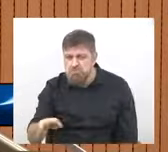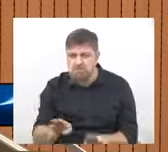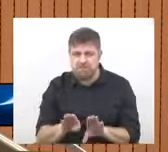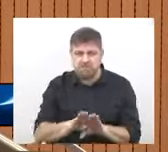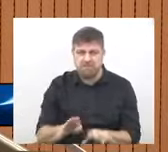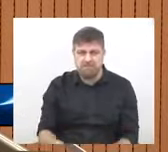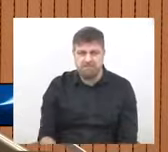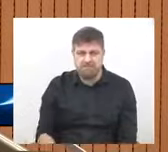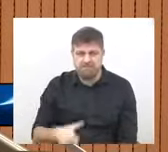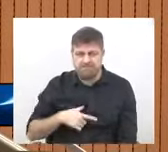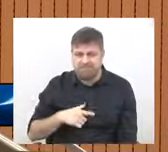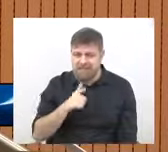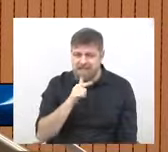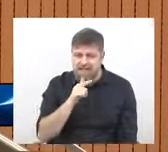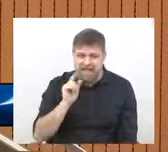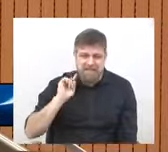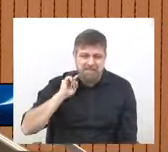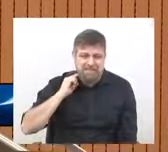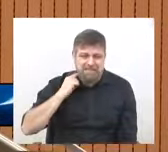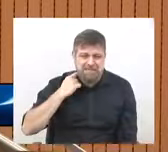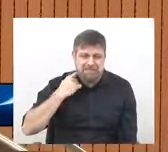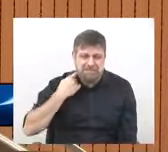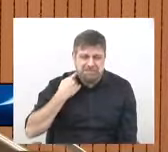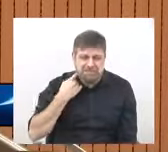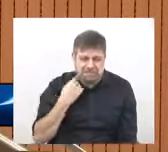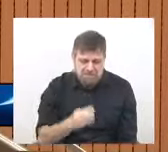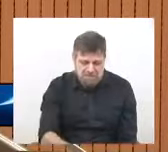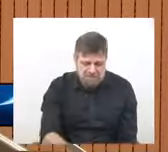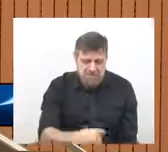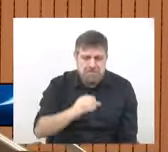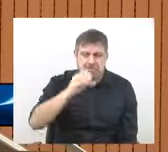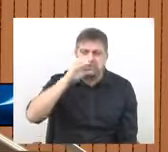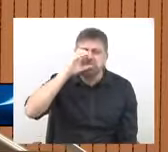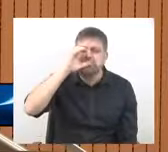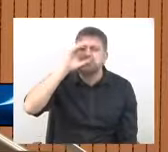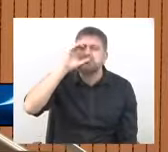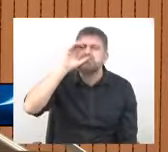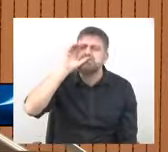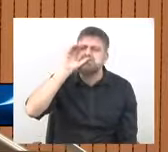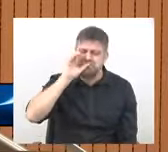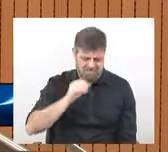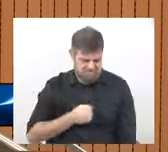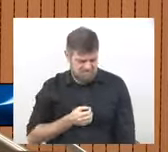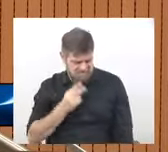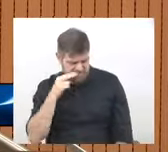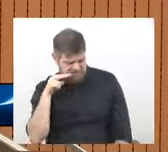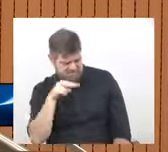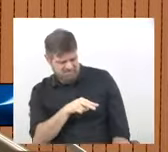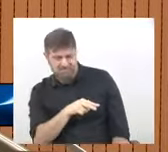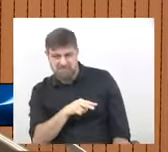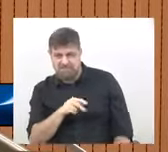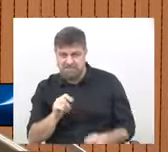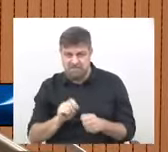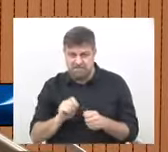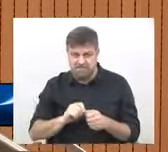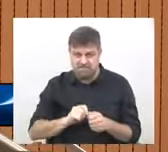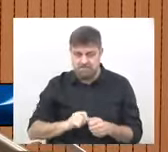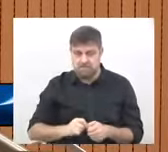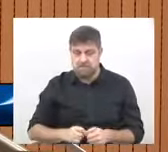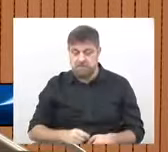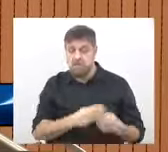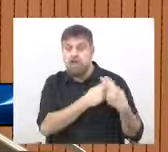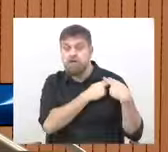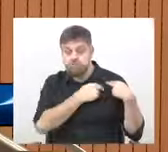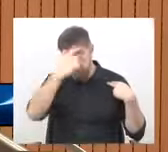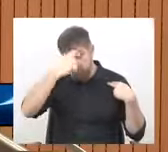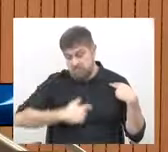bebendo água contaminada, com ferida. Não pude deixar aquilo ali. Corri, fiz o papel, que é o papel nosso, que